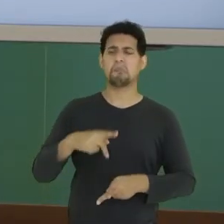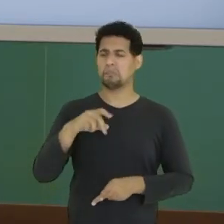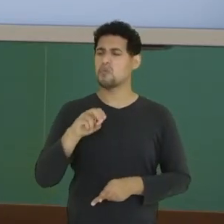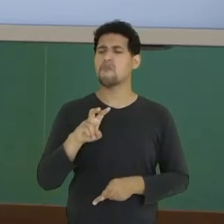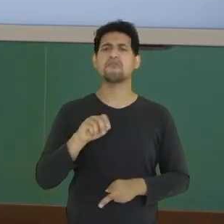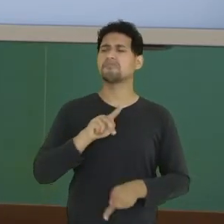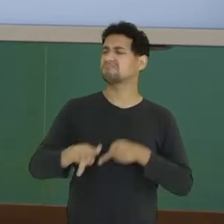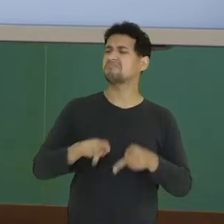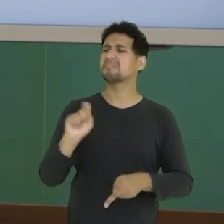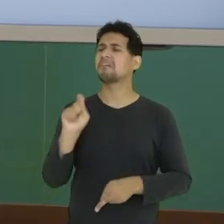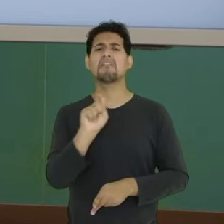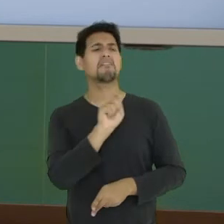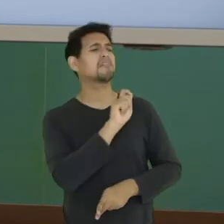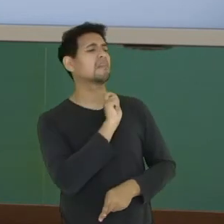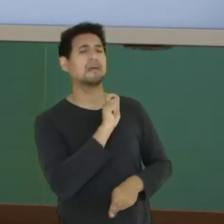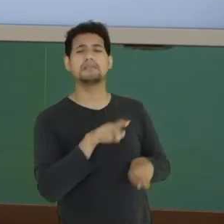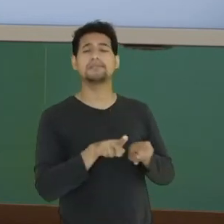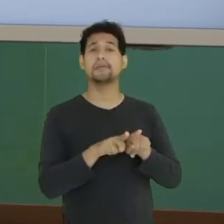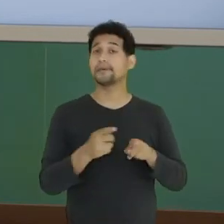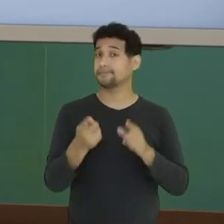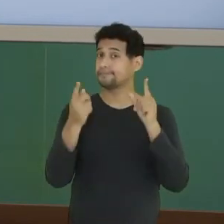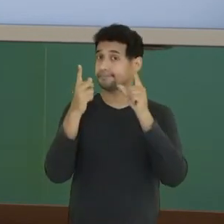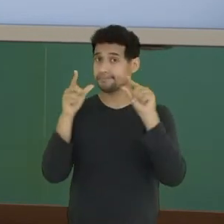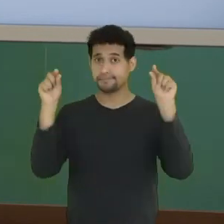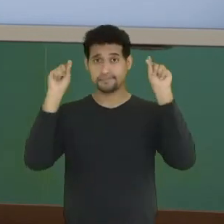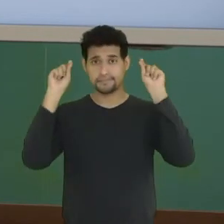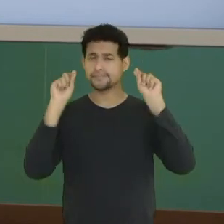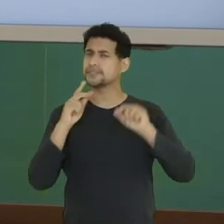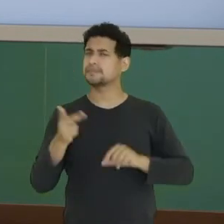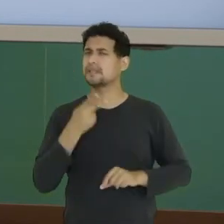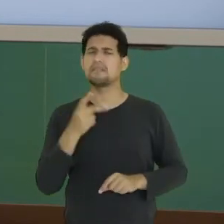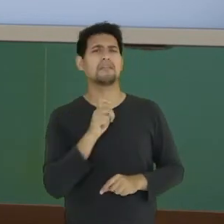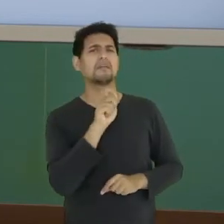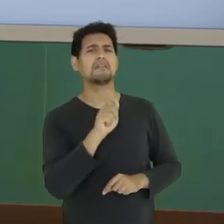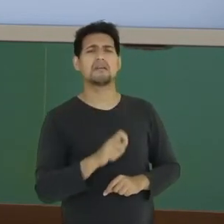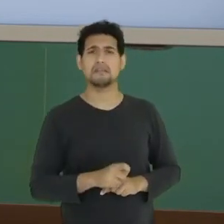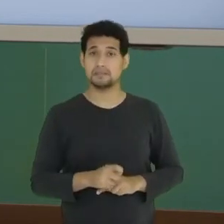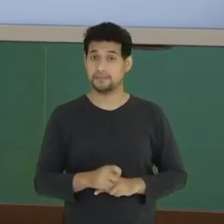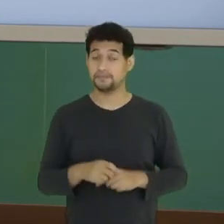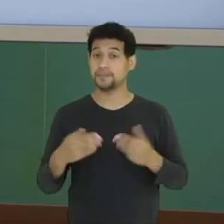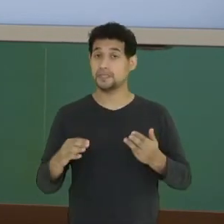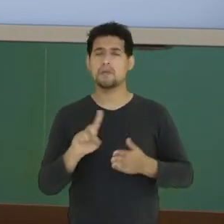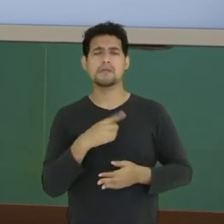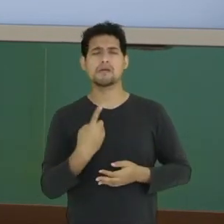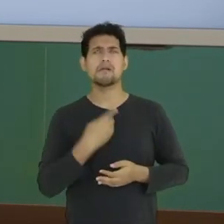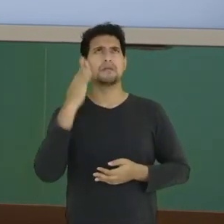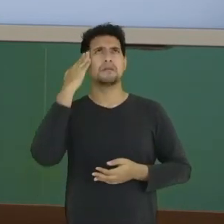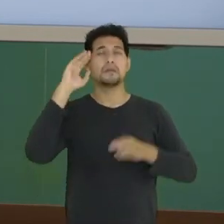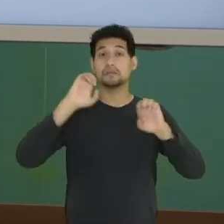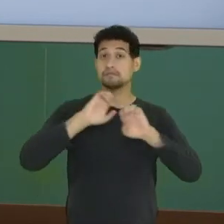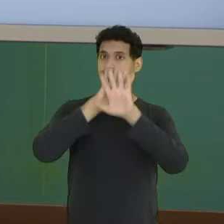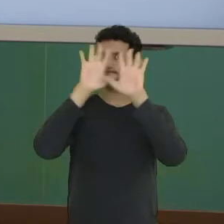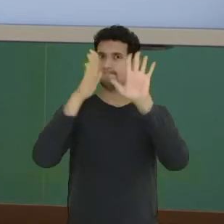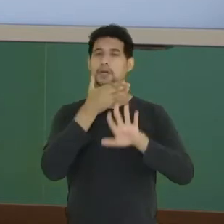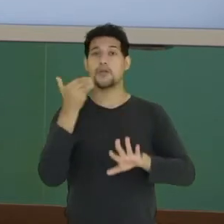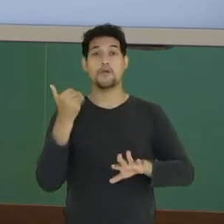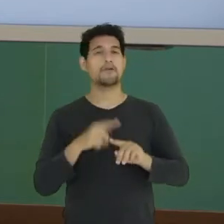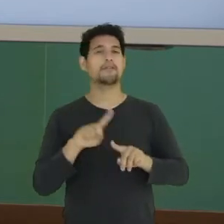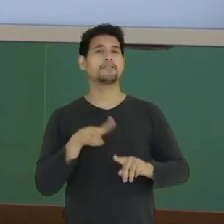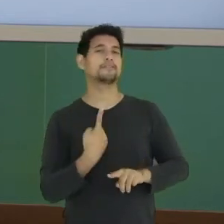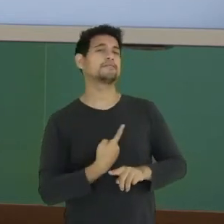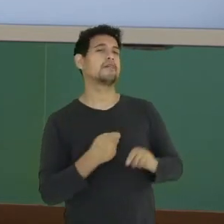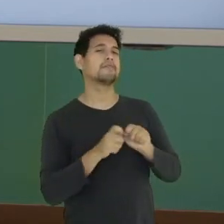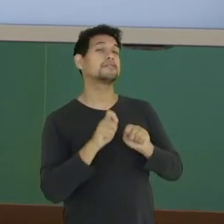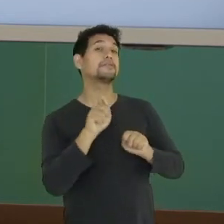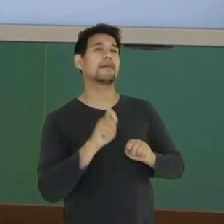povo a quem os gregos se referiam, né? Para a gente entender melhor, antes vamos fazer